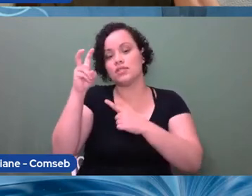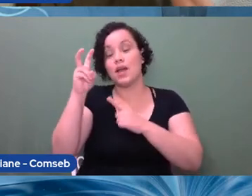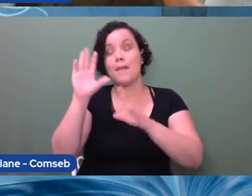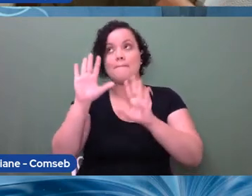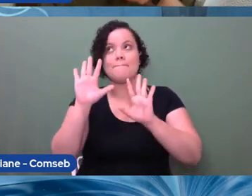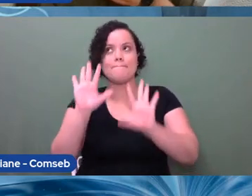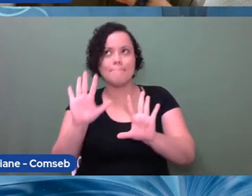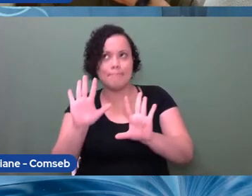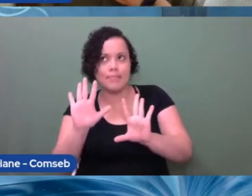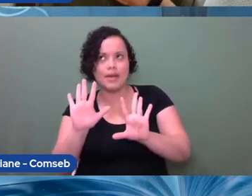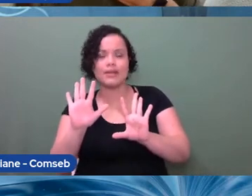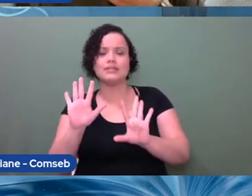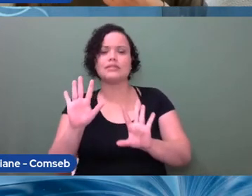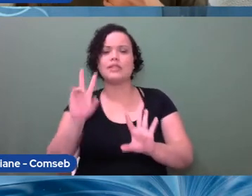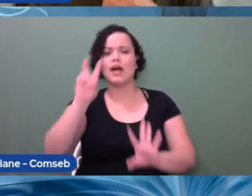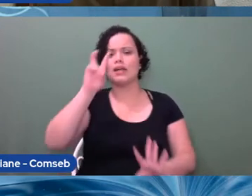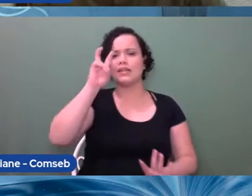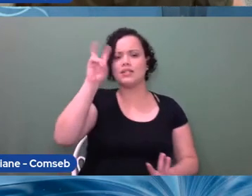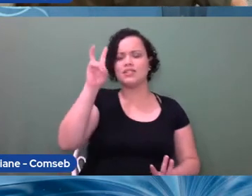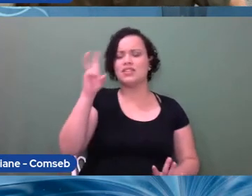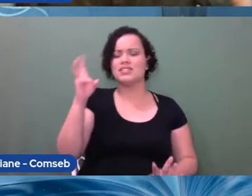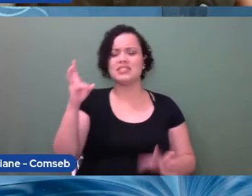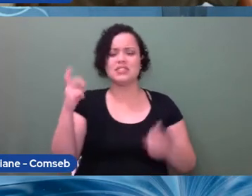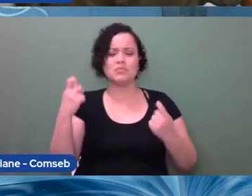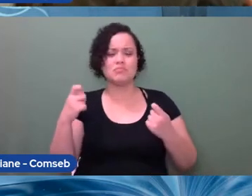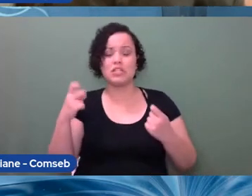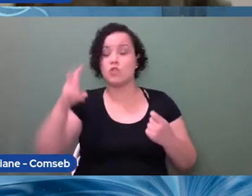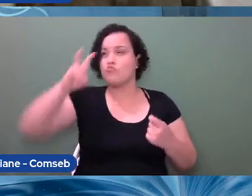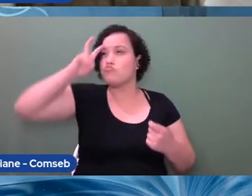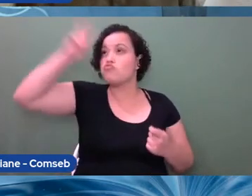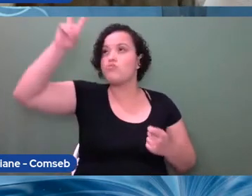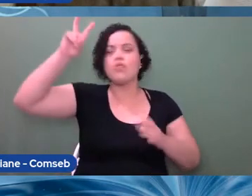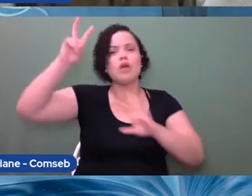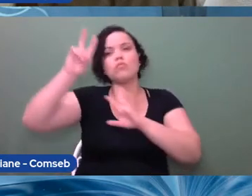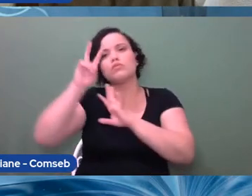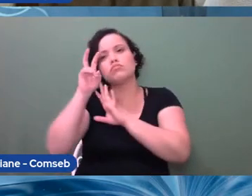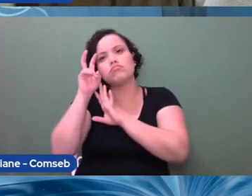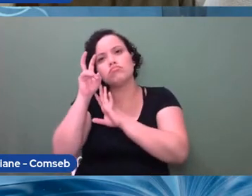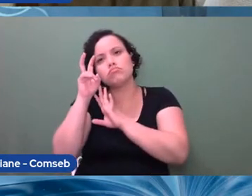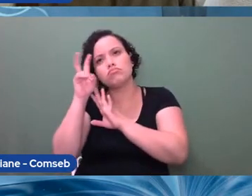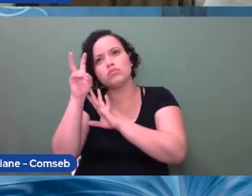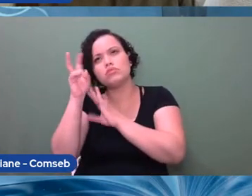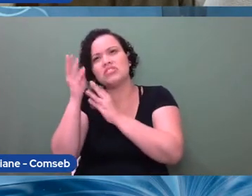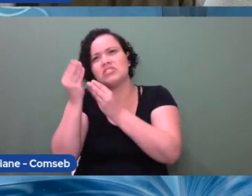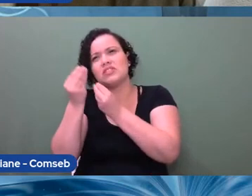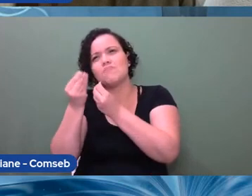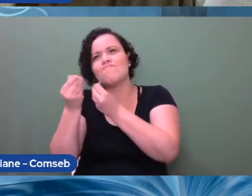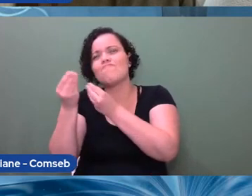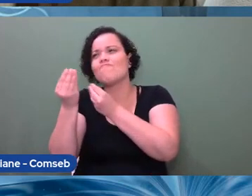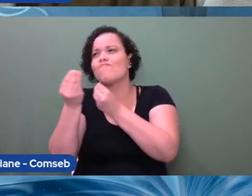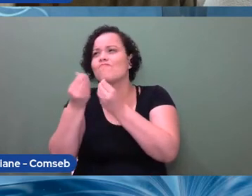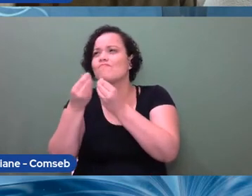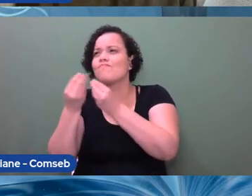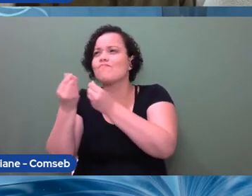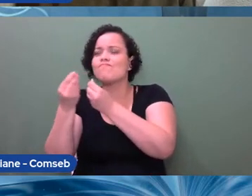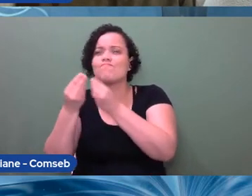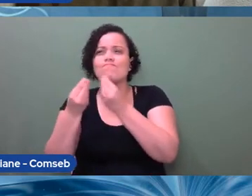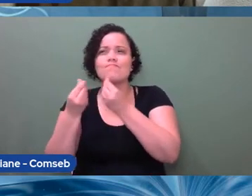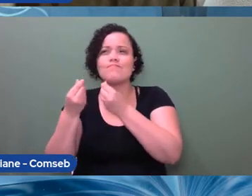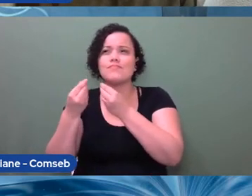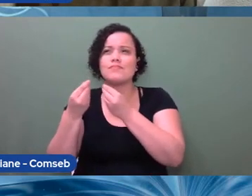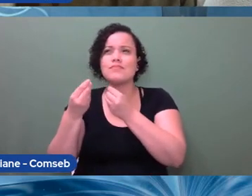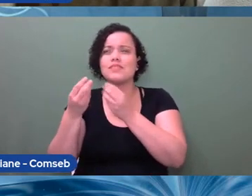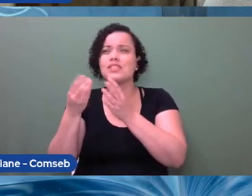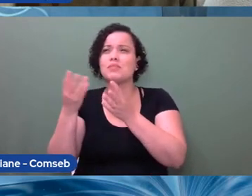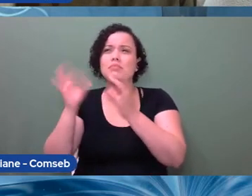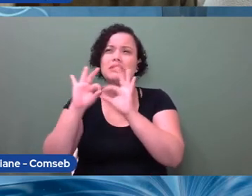inteligência pode ser tão rudimentar quanto a gente possa imaginar, como pode ser tão genial